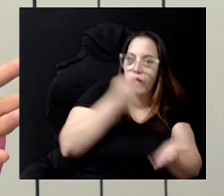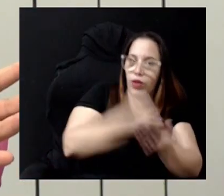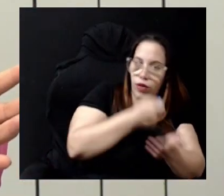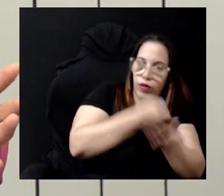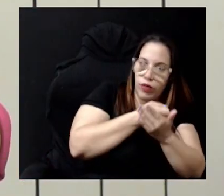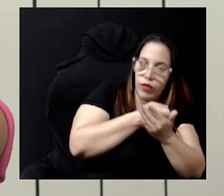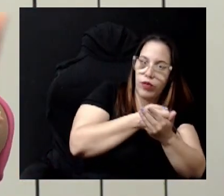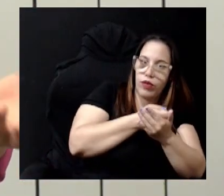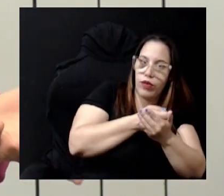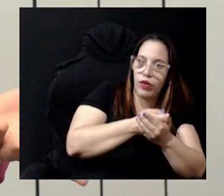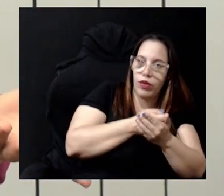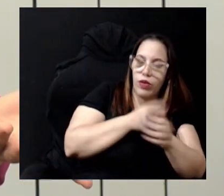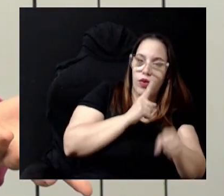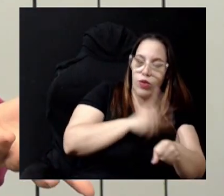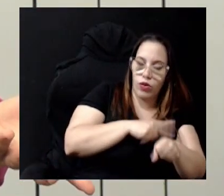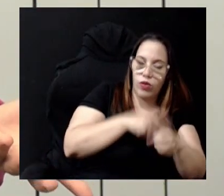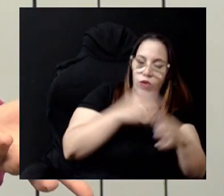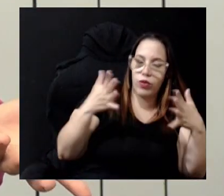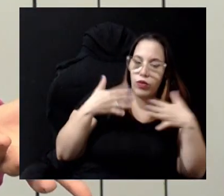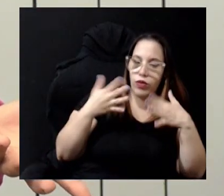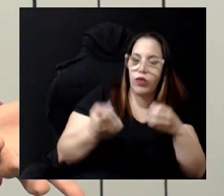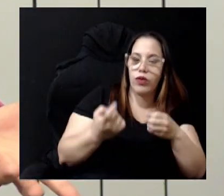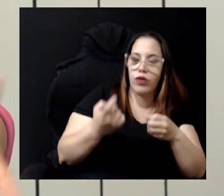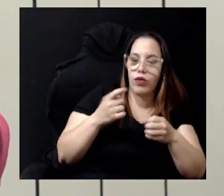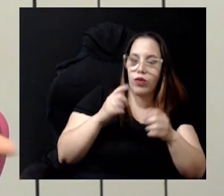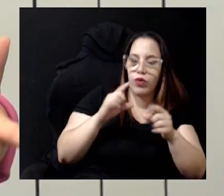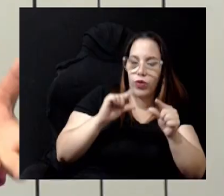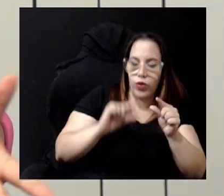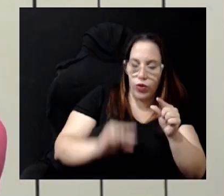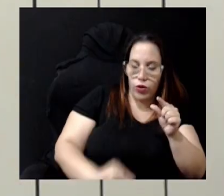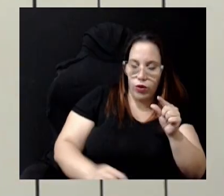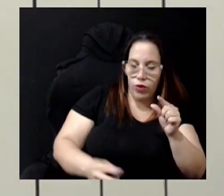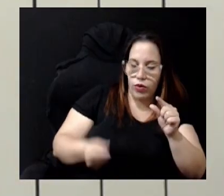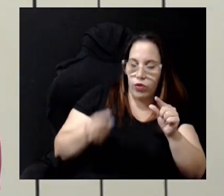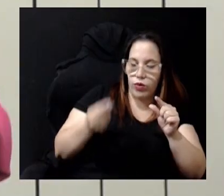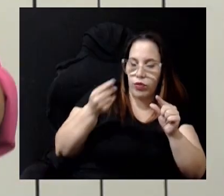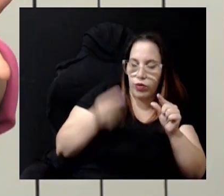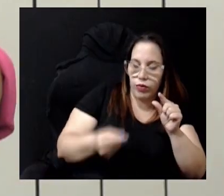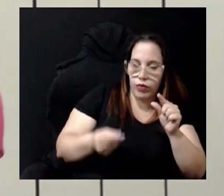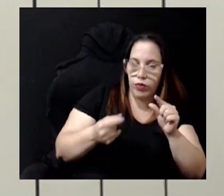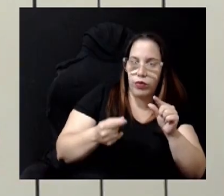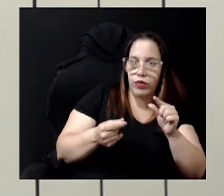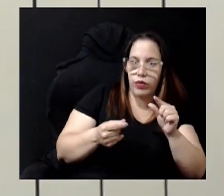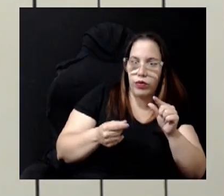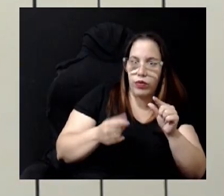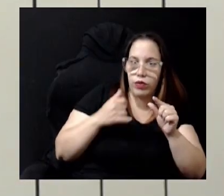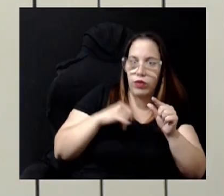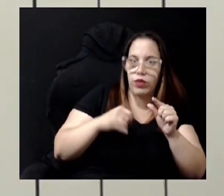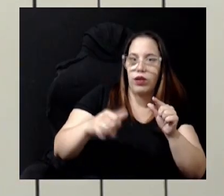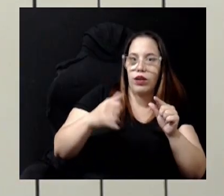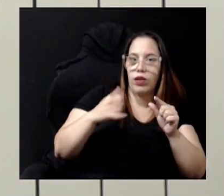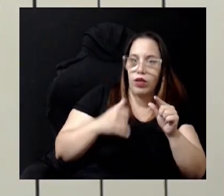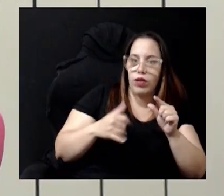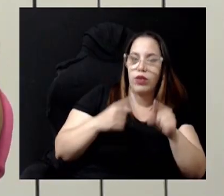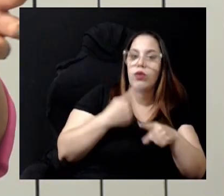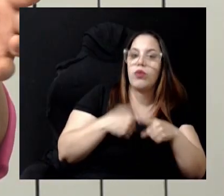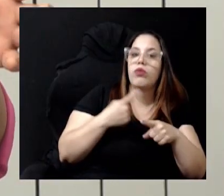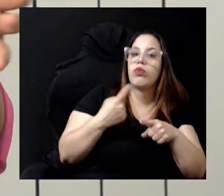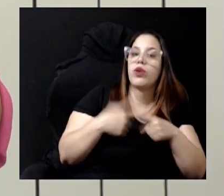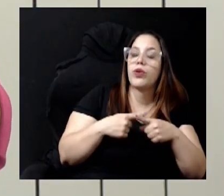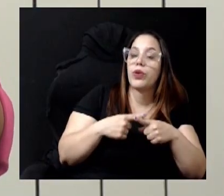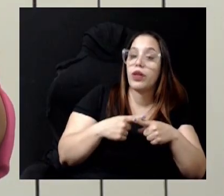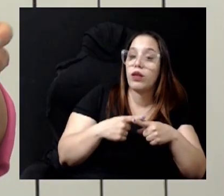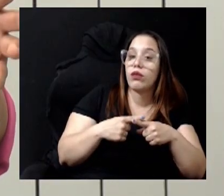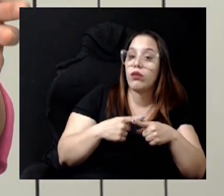horário de verão se reduz um pouco o custo o gasto de energia elétrica, até porque a